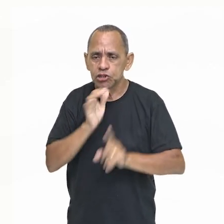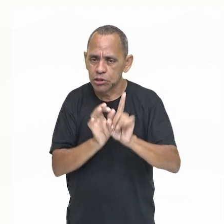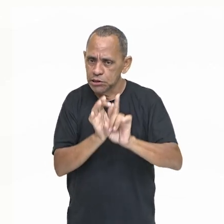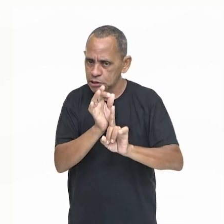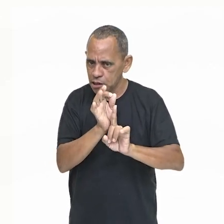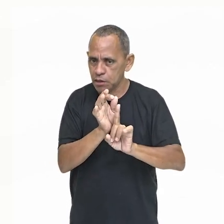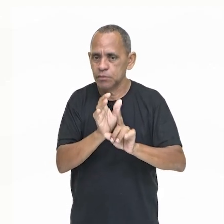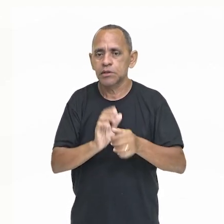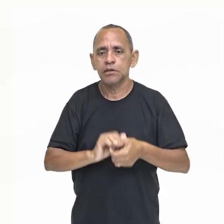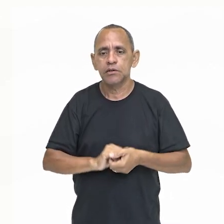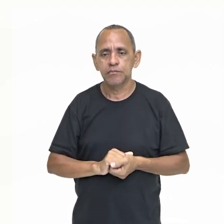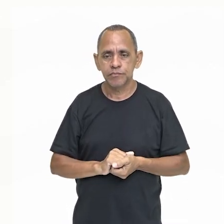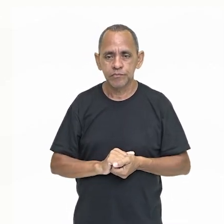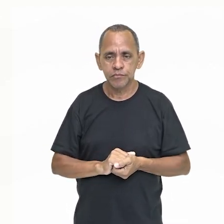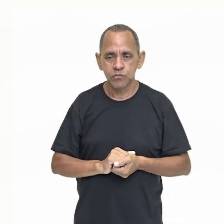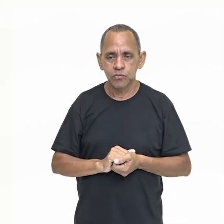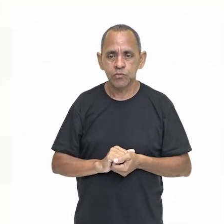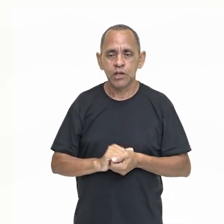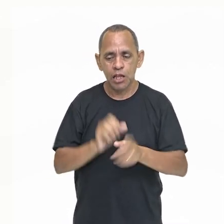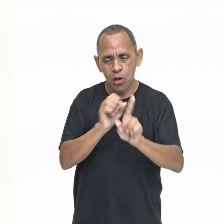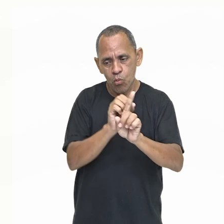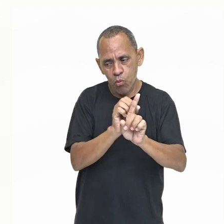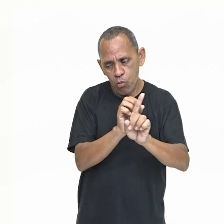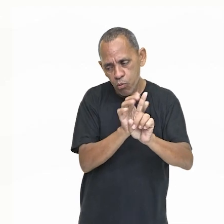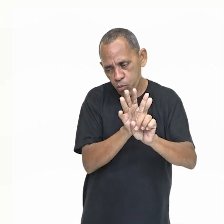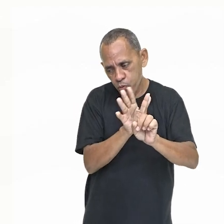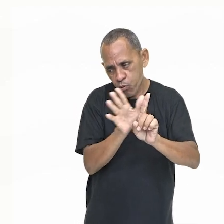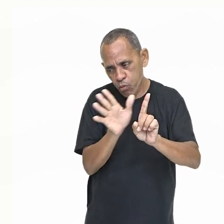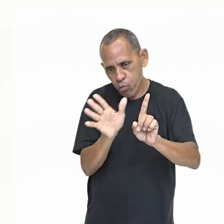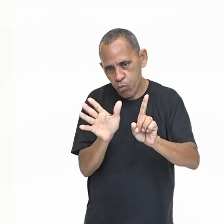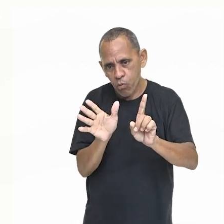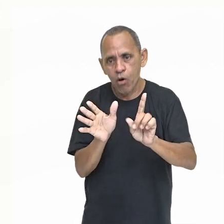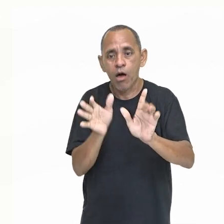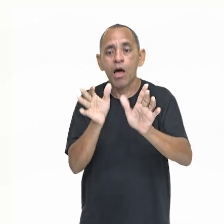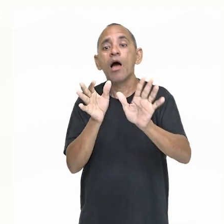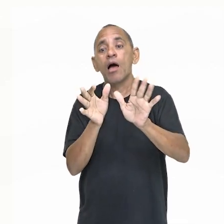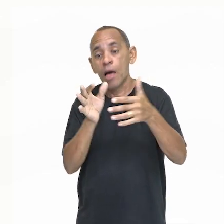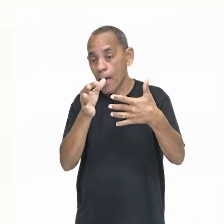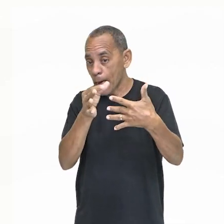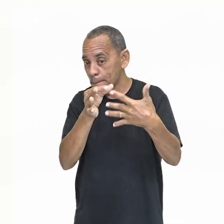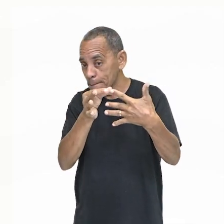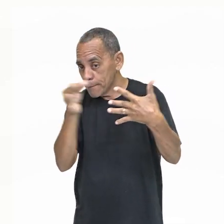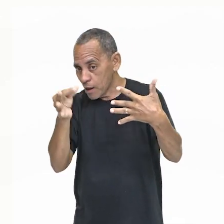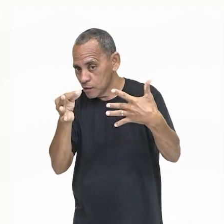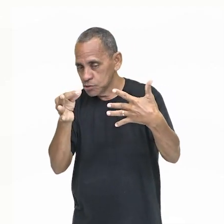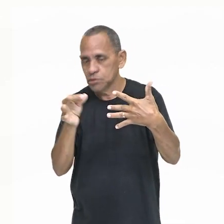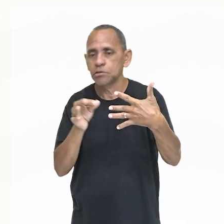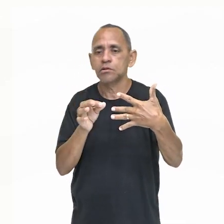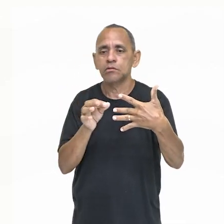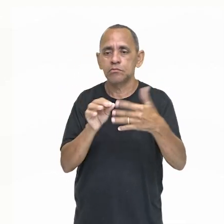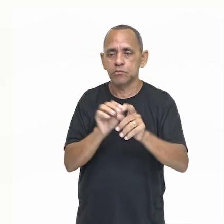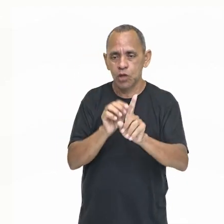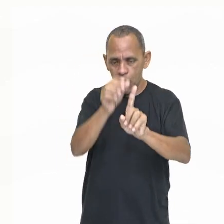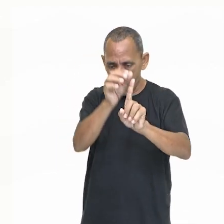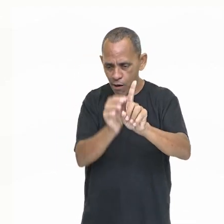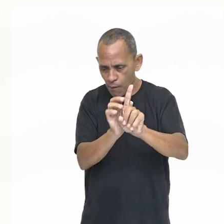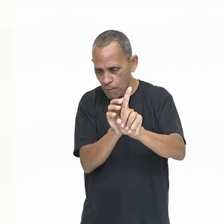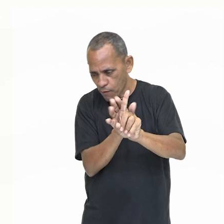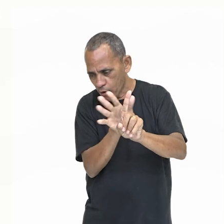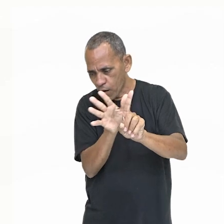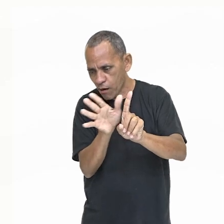térmica passa de partícula para partícula, sem